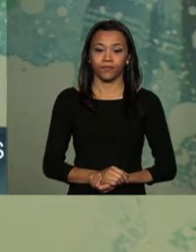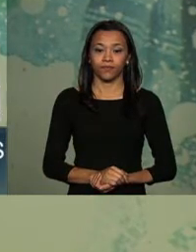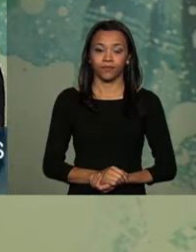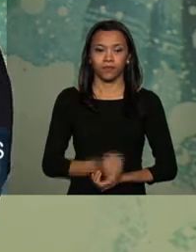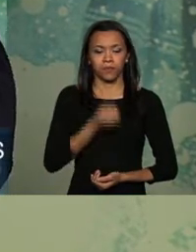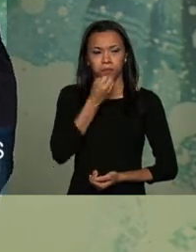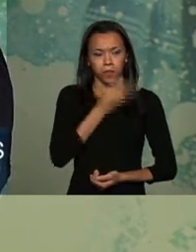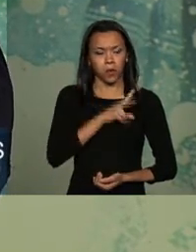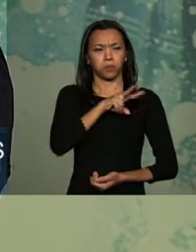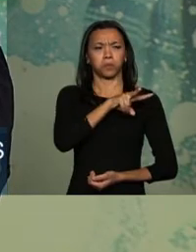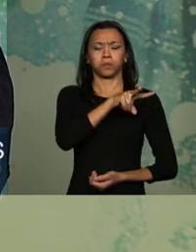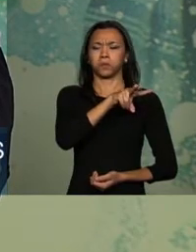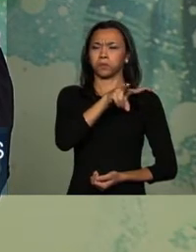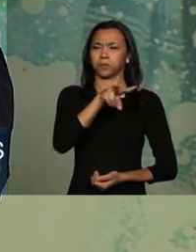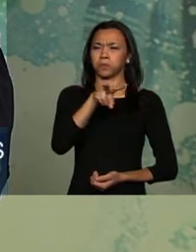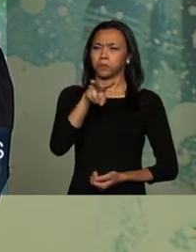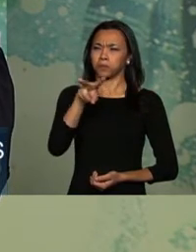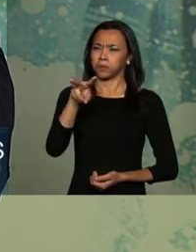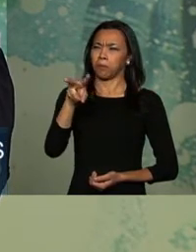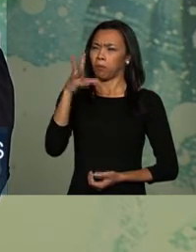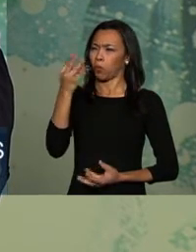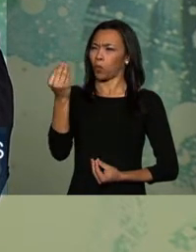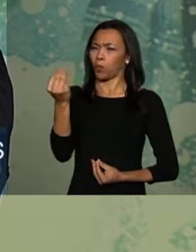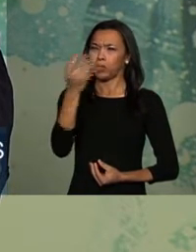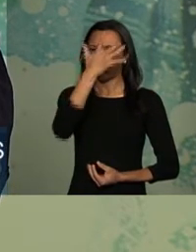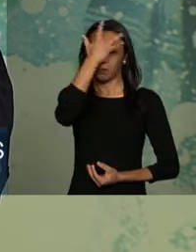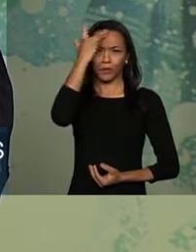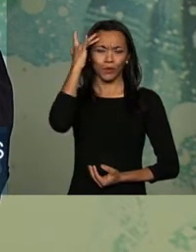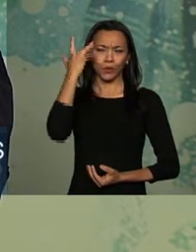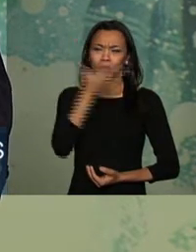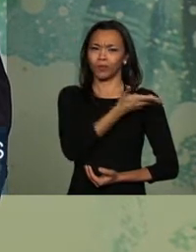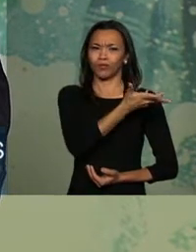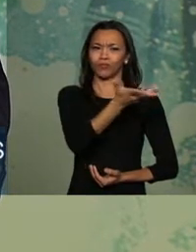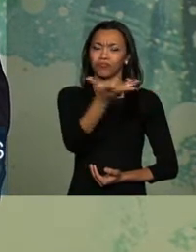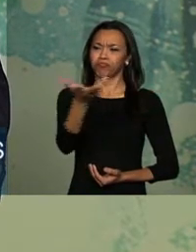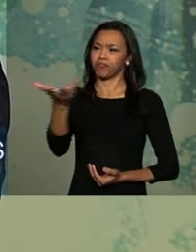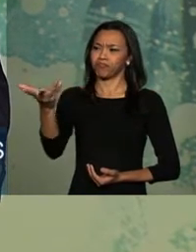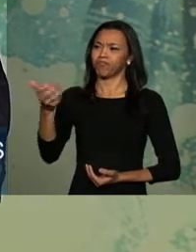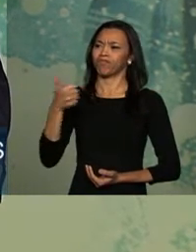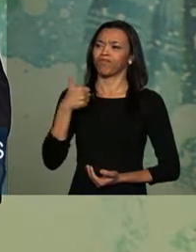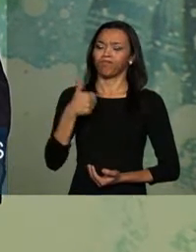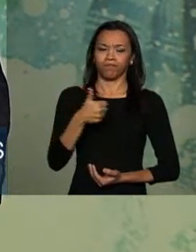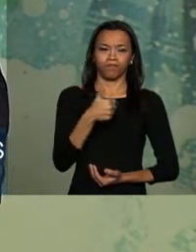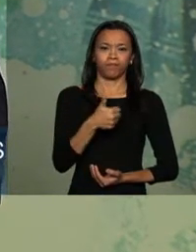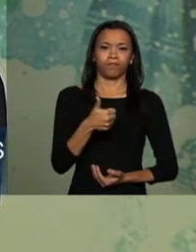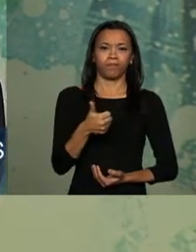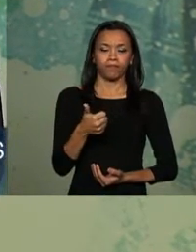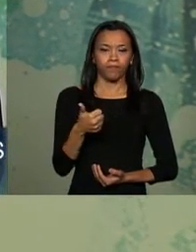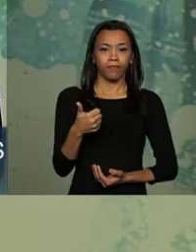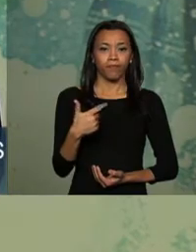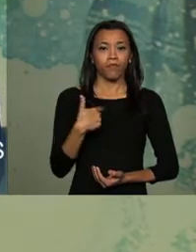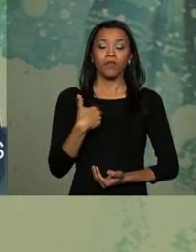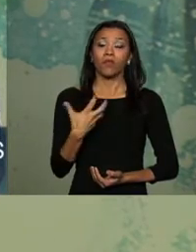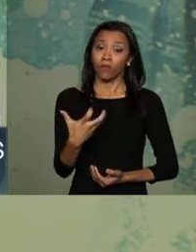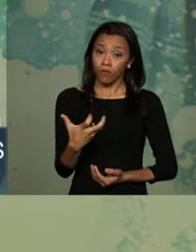Casa cheia, energia muito positiva. Eu queria